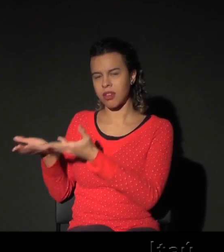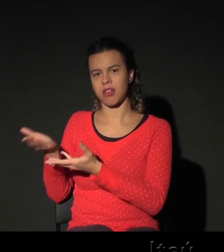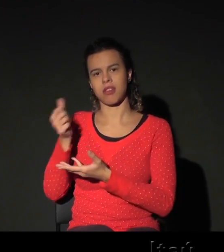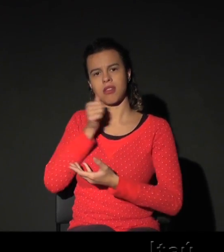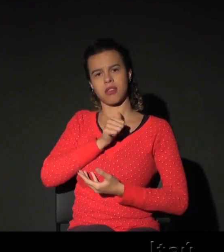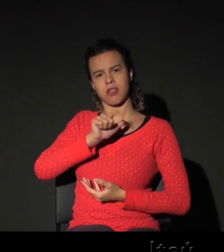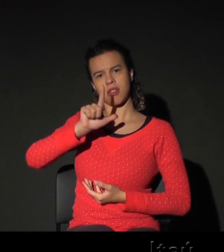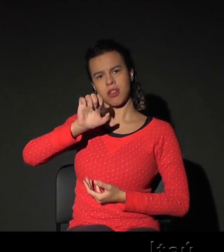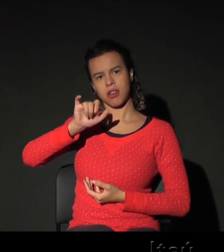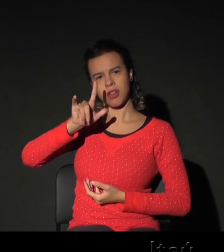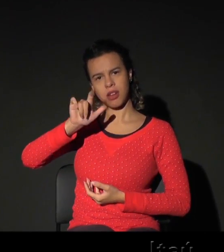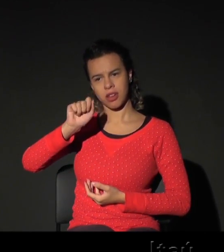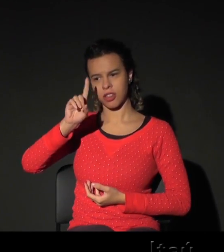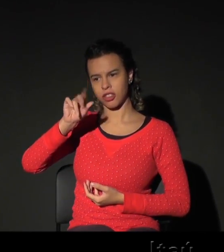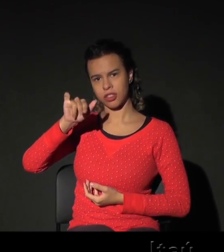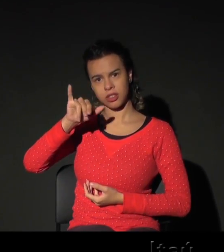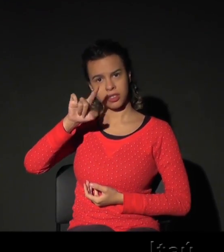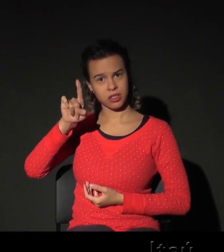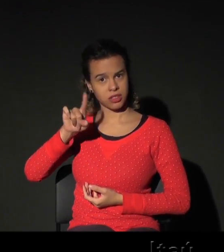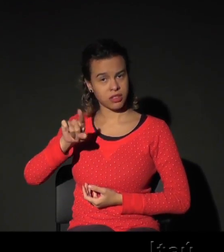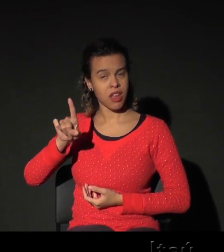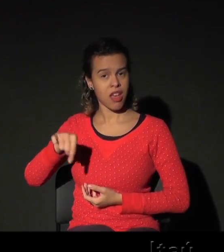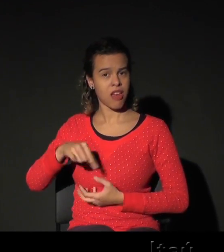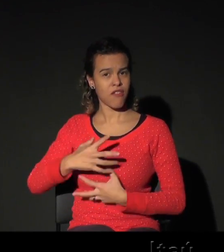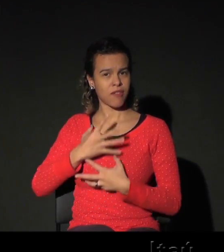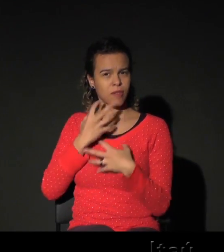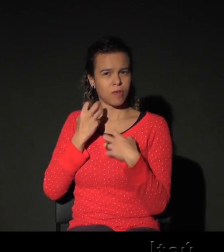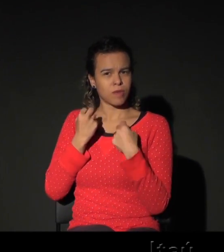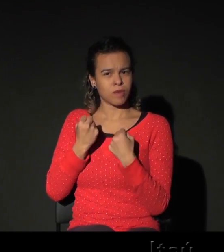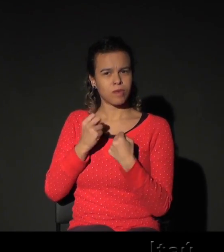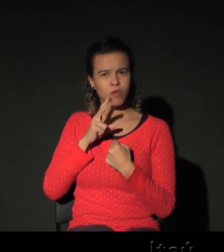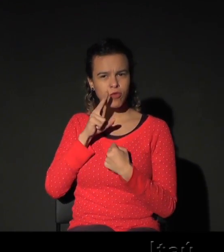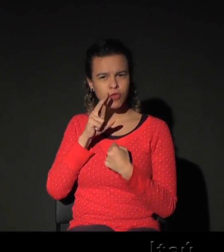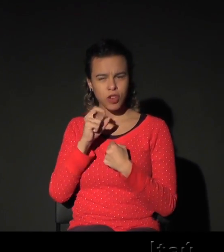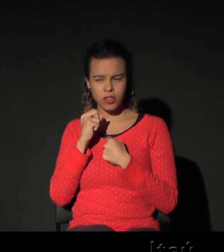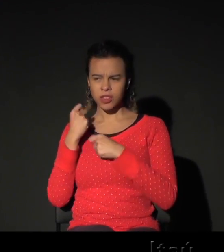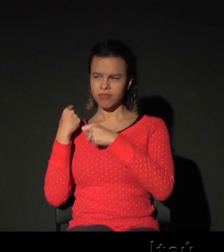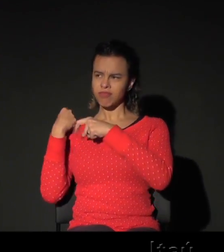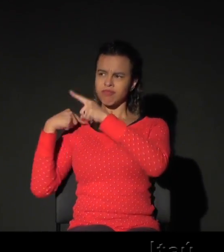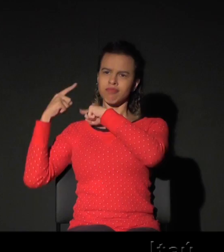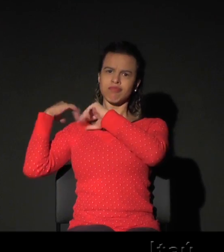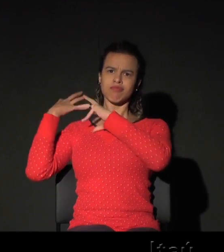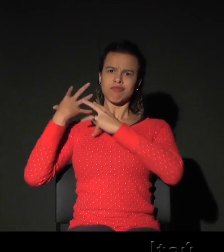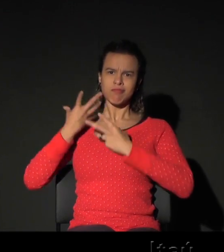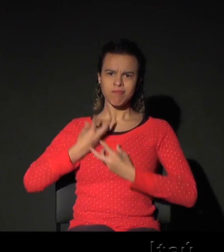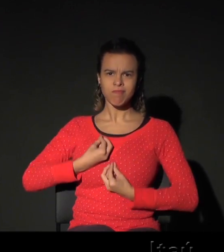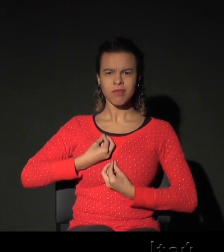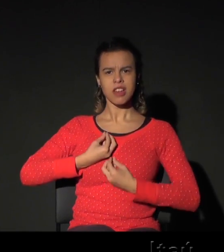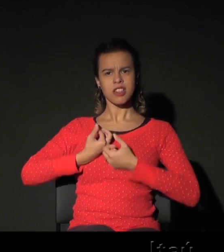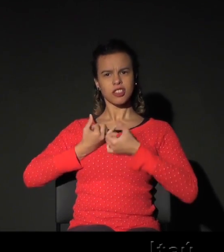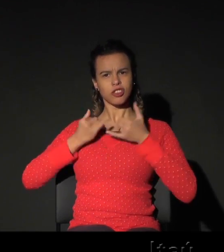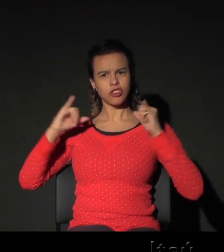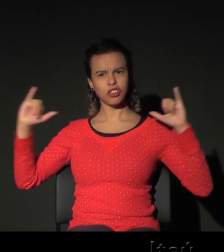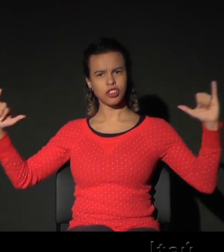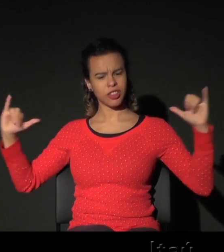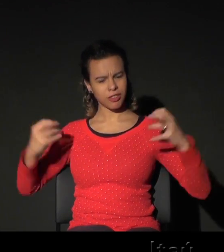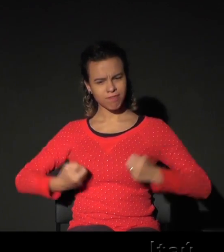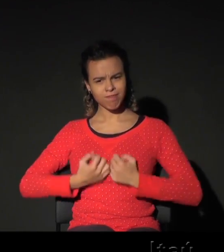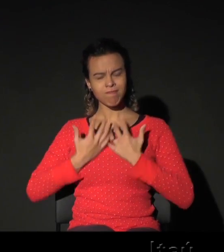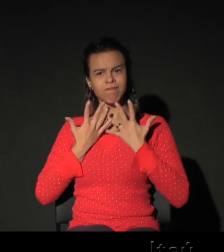deis Por Exemplo foi essa força essa ancestralidade essa energia